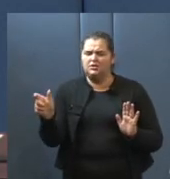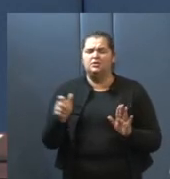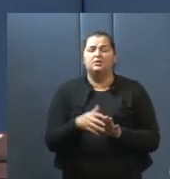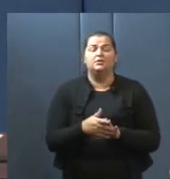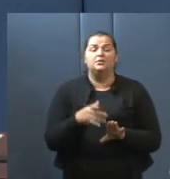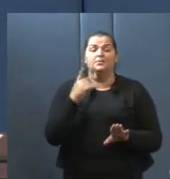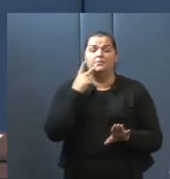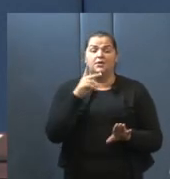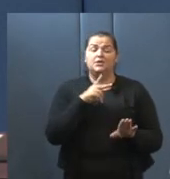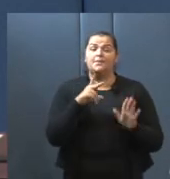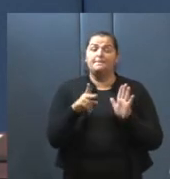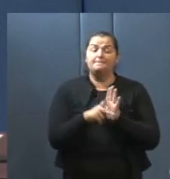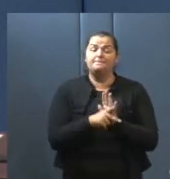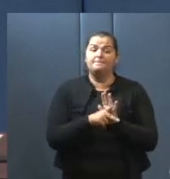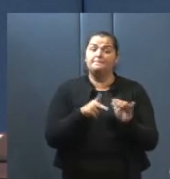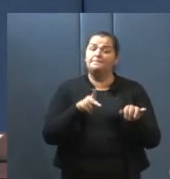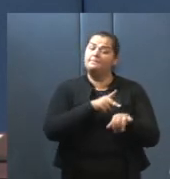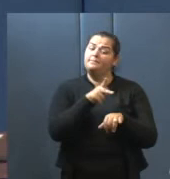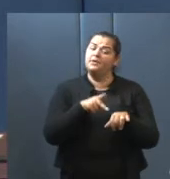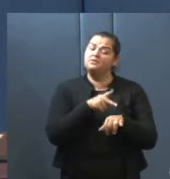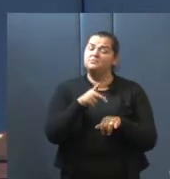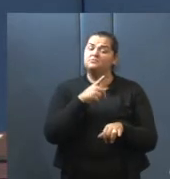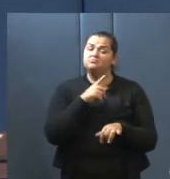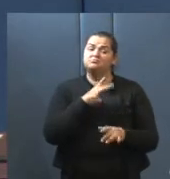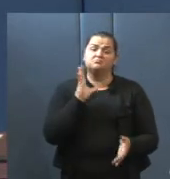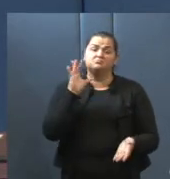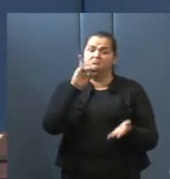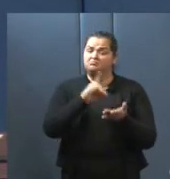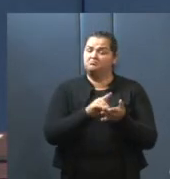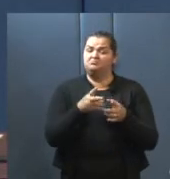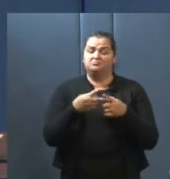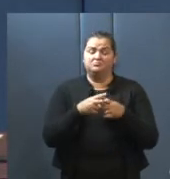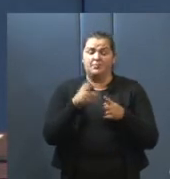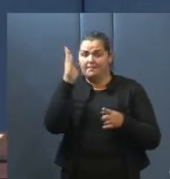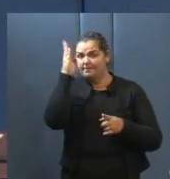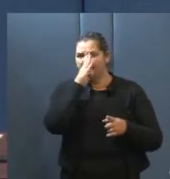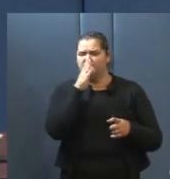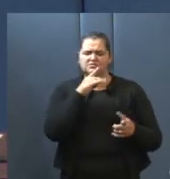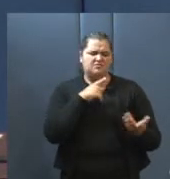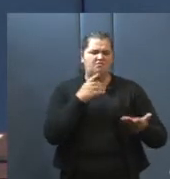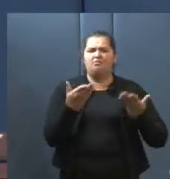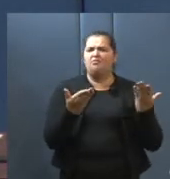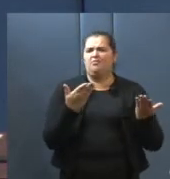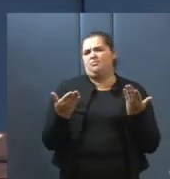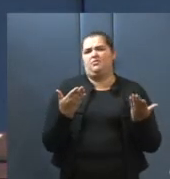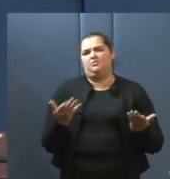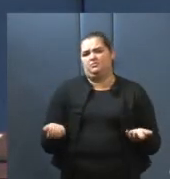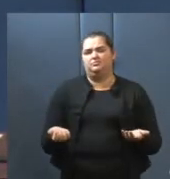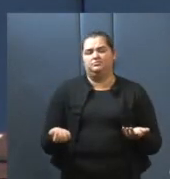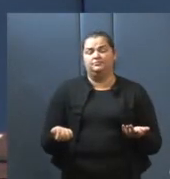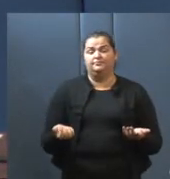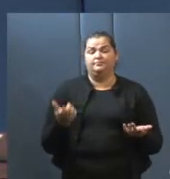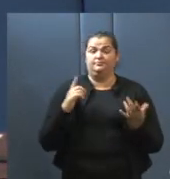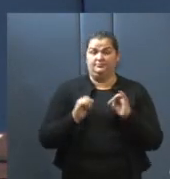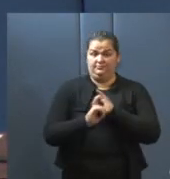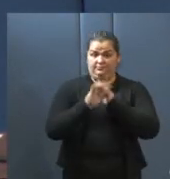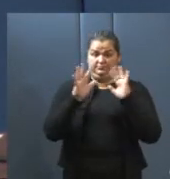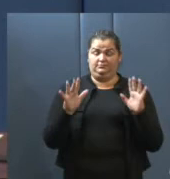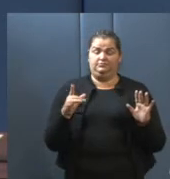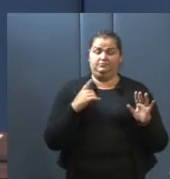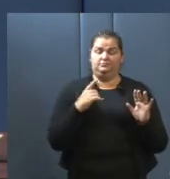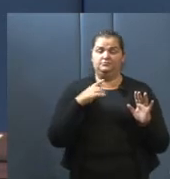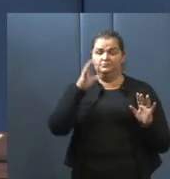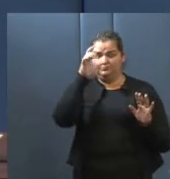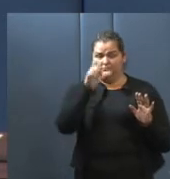entraram no Clube de Paris, acho que de alguma forma tiveram seu teste de efetividade da ferramenta. O Brasil passou por isso. Isso ficou, de alguma forma, claro na exposição que